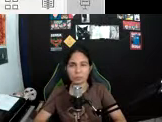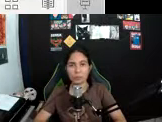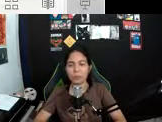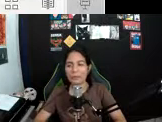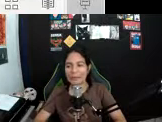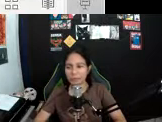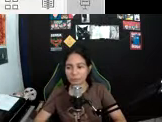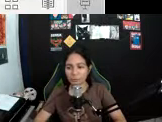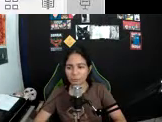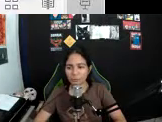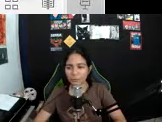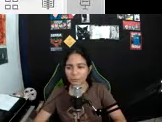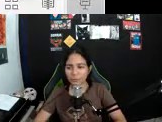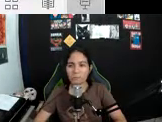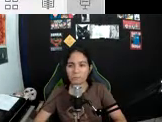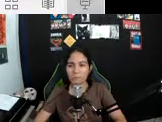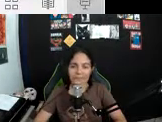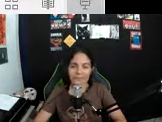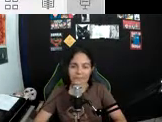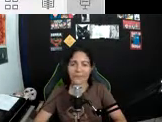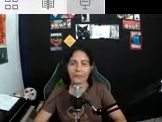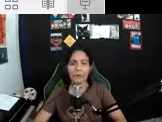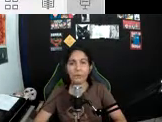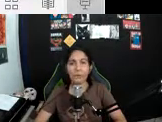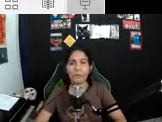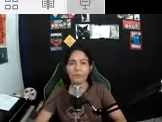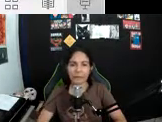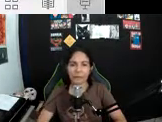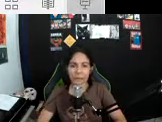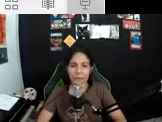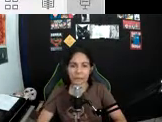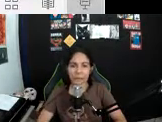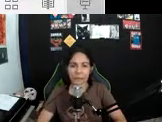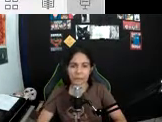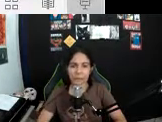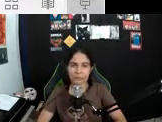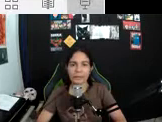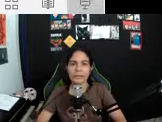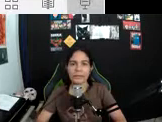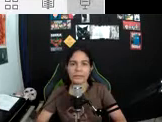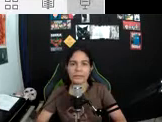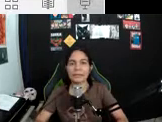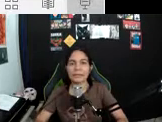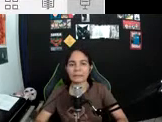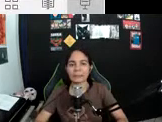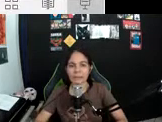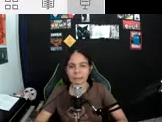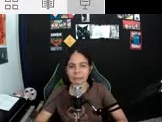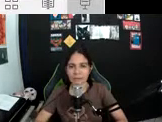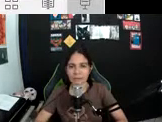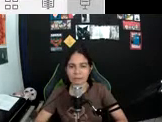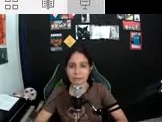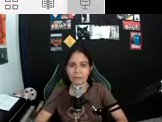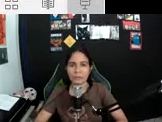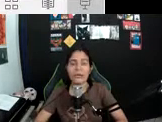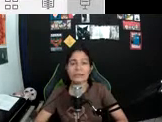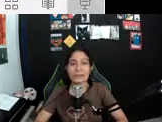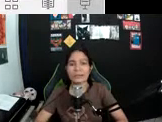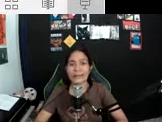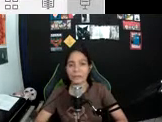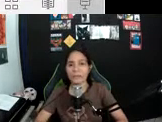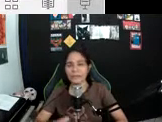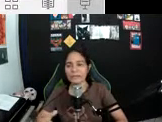por exemplo, do médico, mas o enfermeiro, ele detém um certo